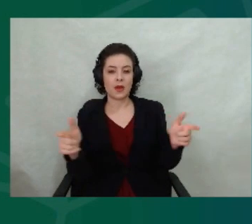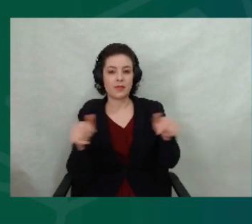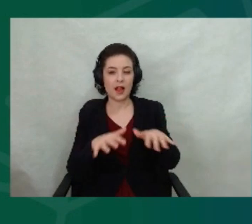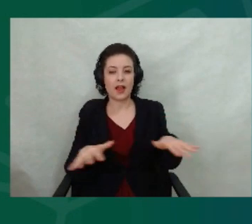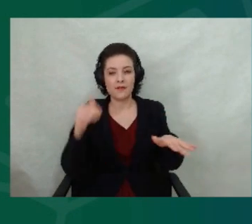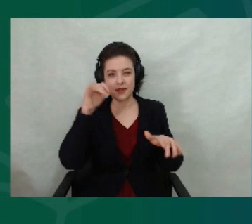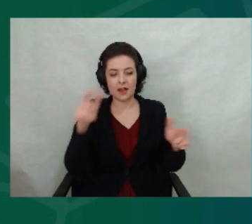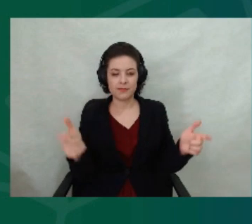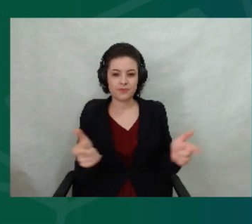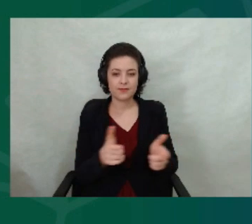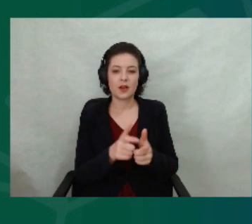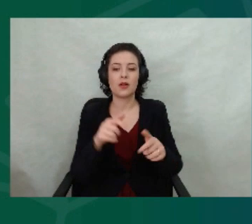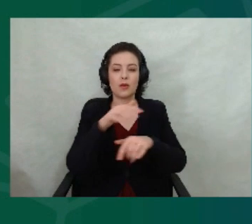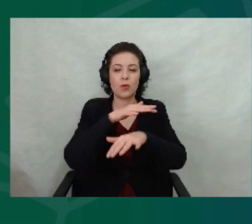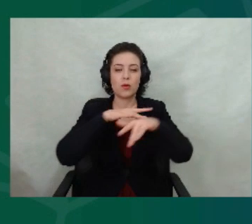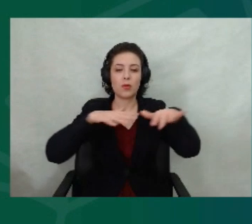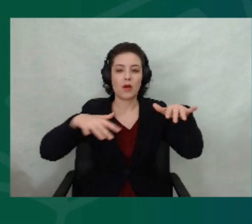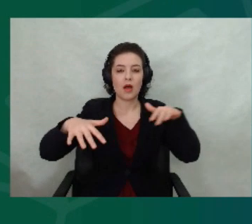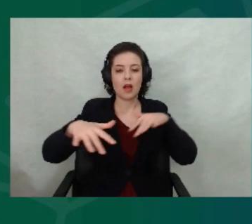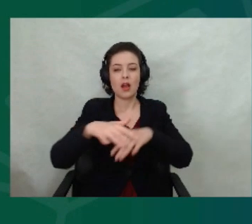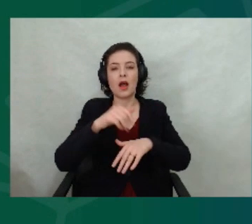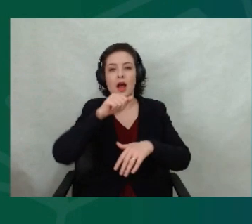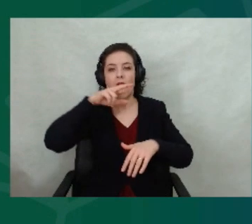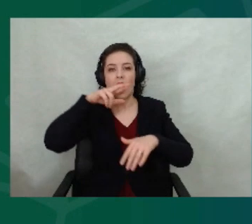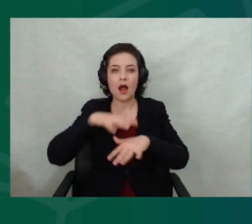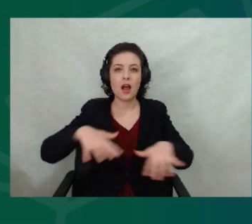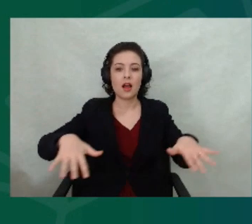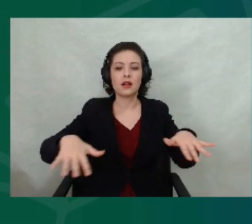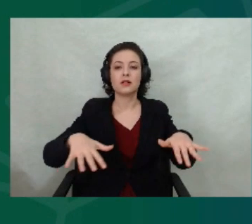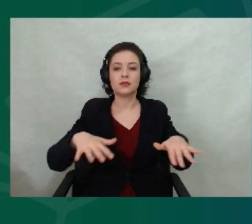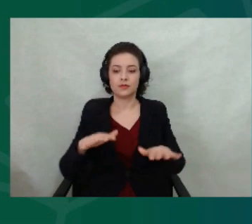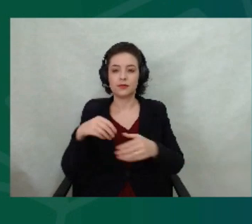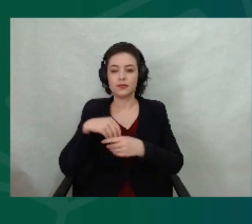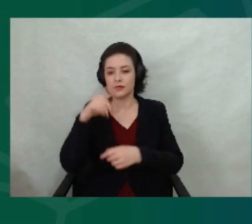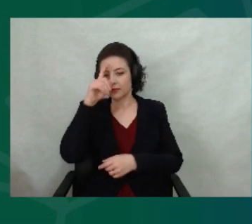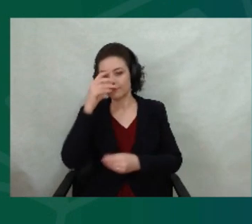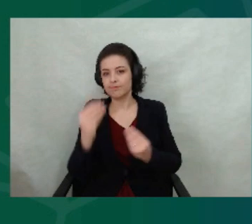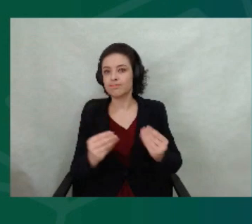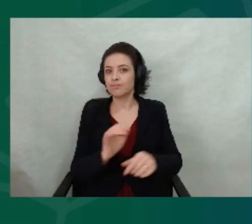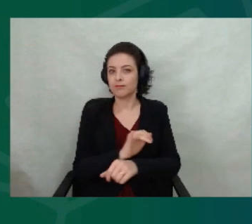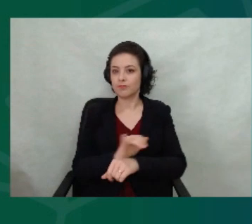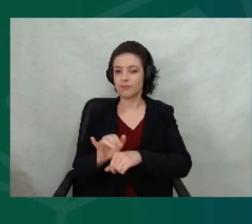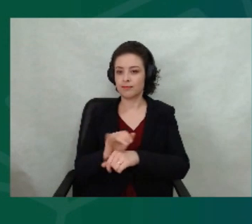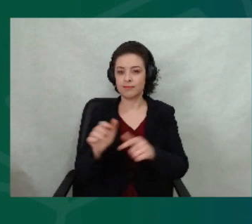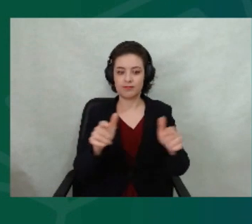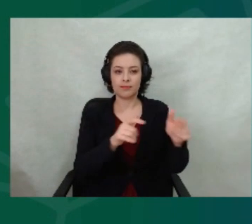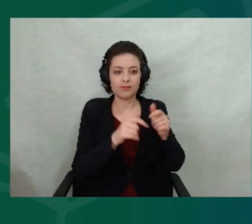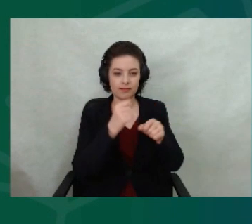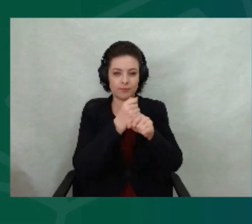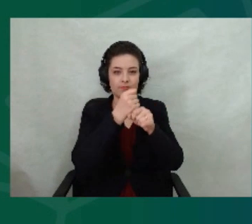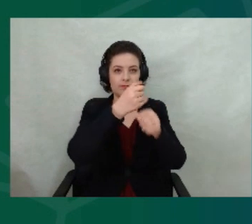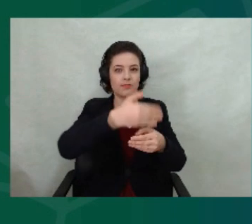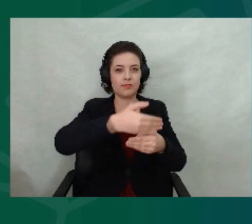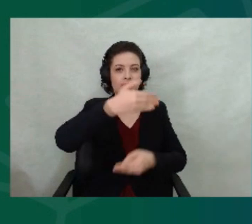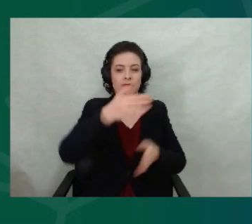ar? Então, a gente tem que pensar dentro da área hospitalar ou também em ambientes construídos, né, em prédios, onde a gente